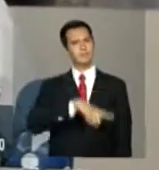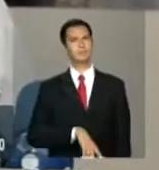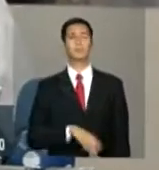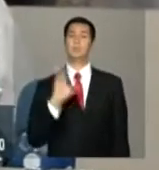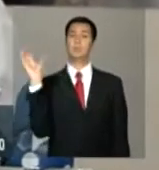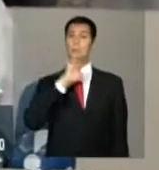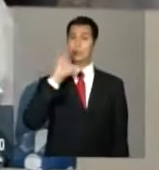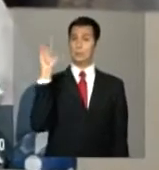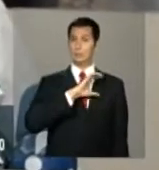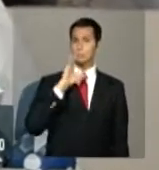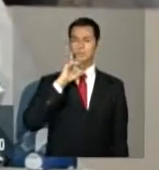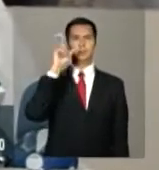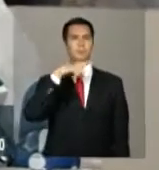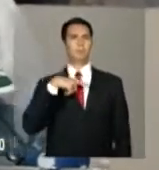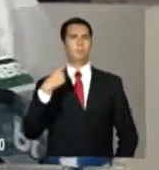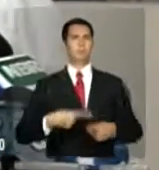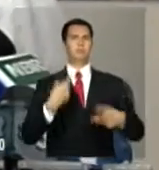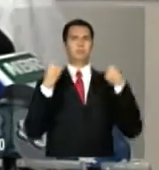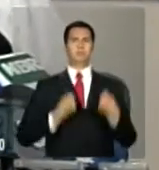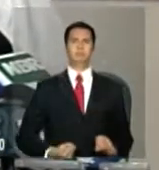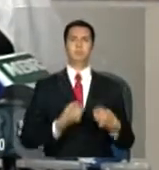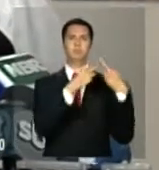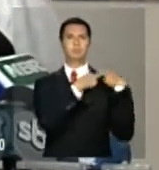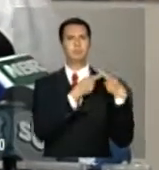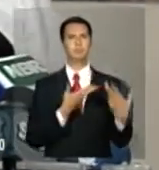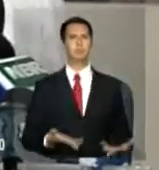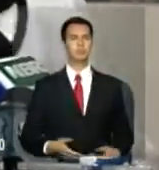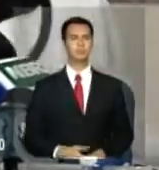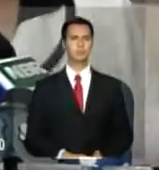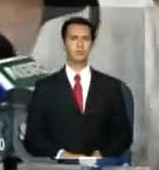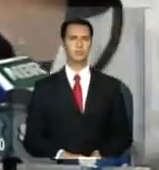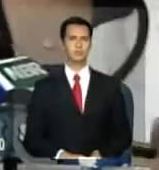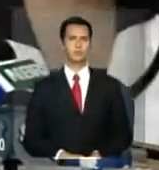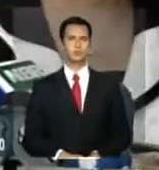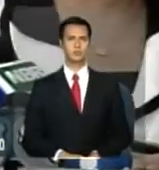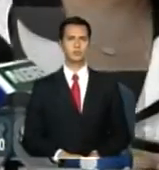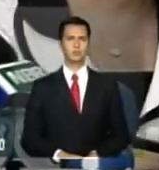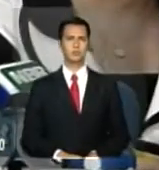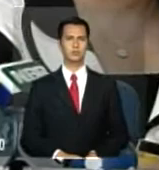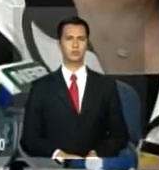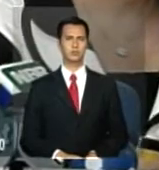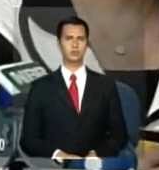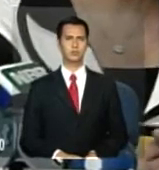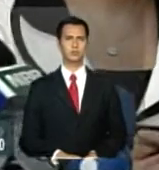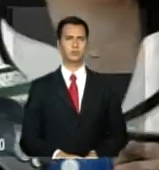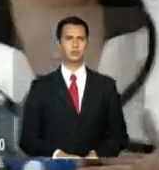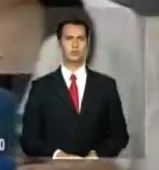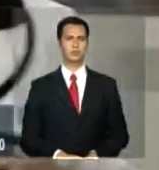urgência coloca uma pressão. Deveria ser mais fácil. Não.